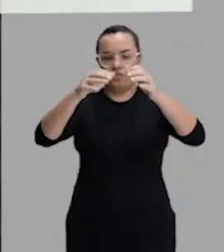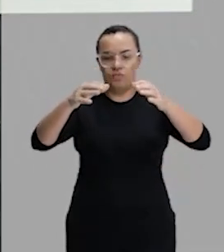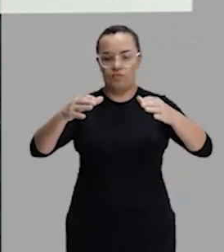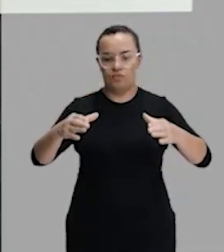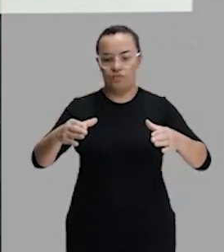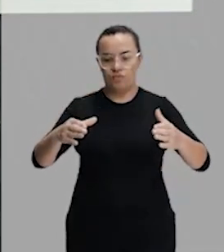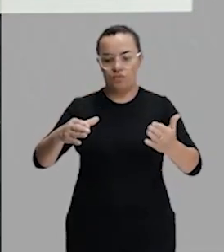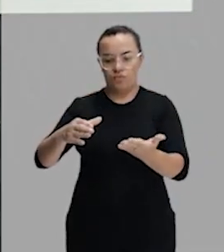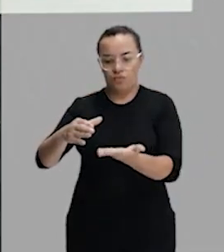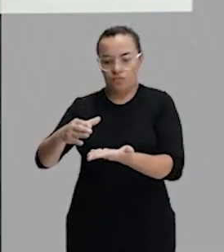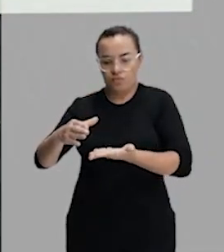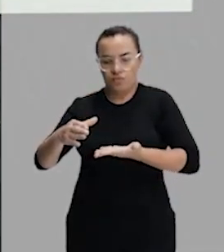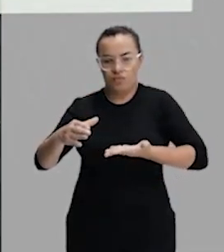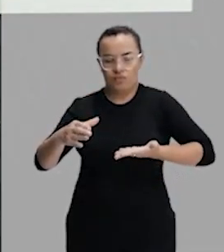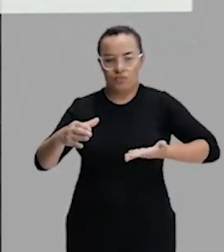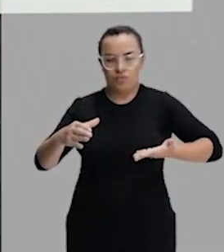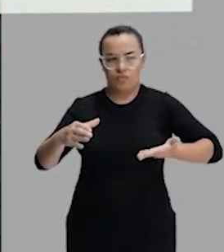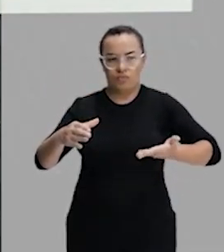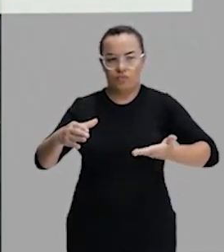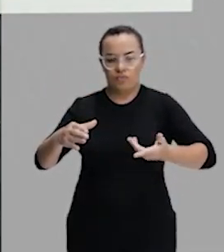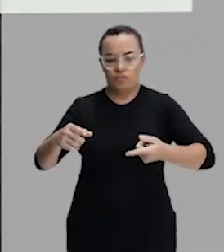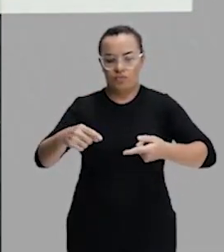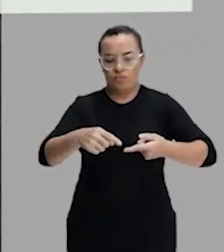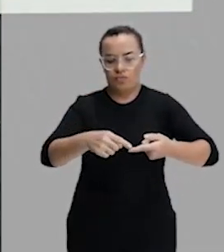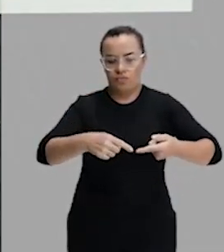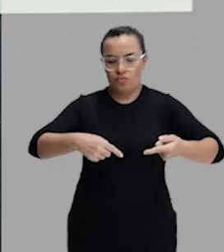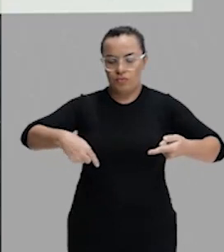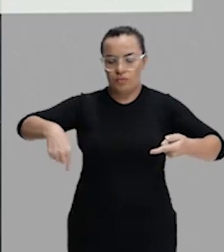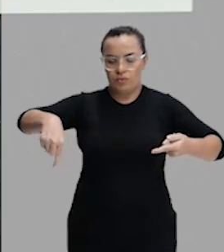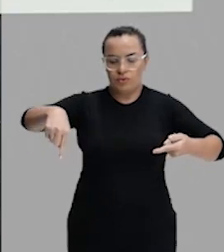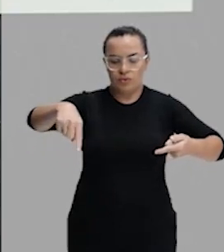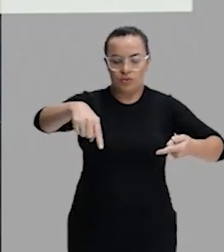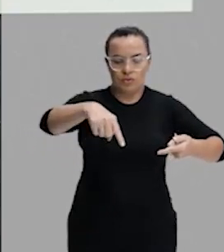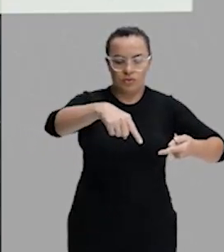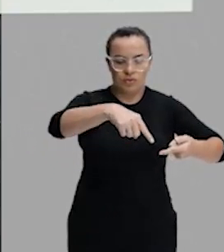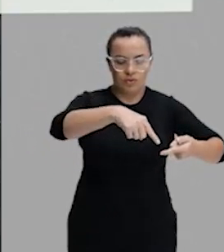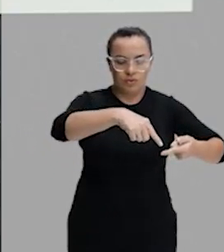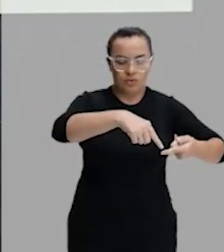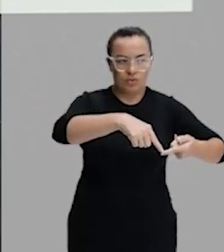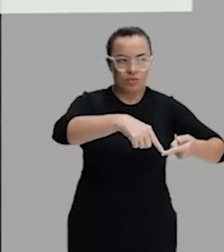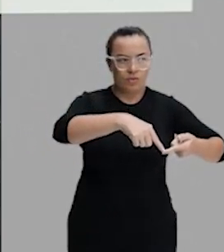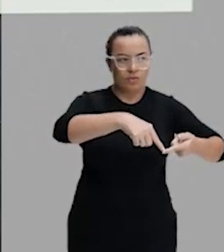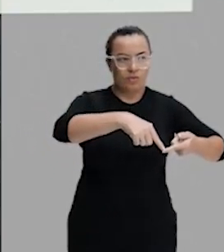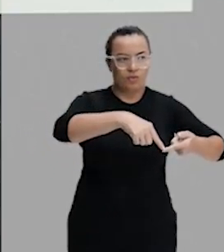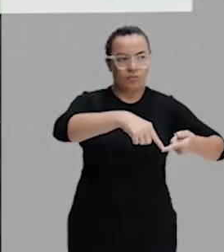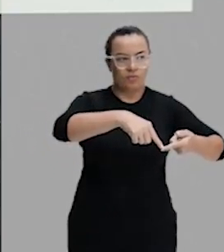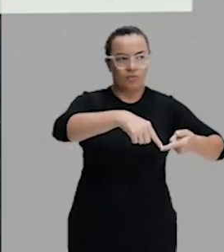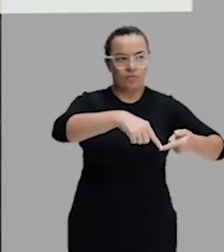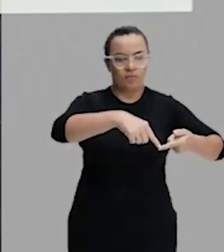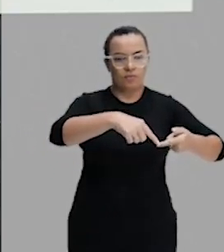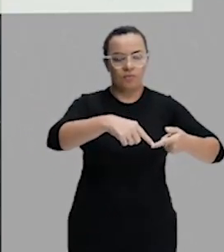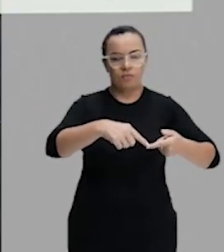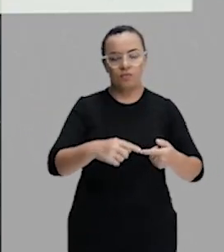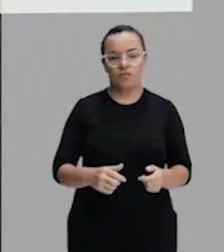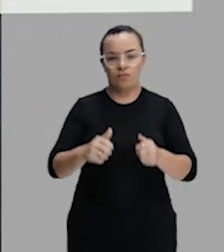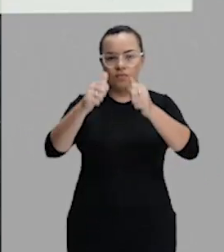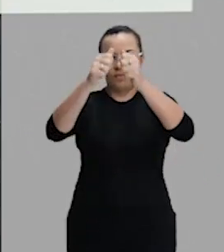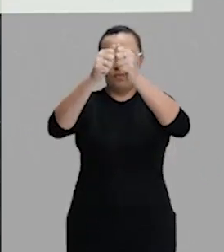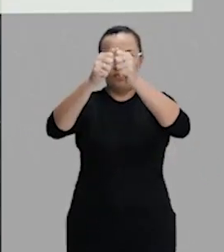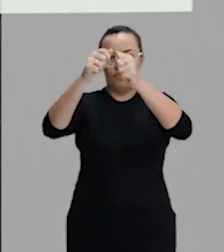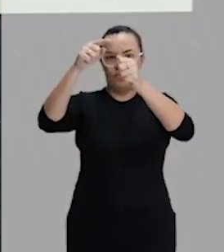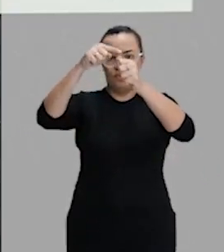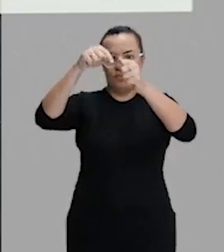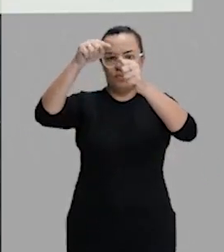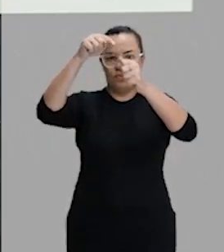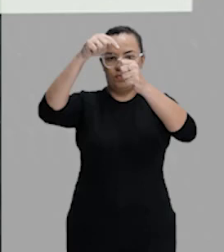né, circular, e todos os pontos do círculo convergindo a um ponto. Tá? Isso aqui é uma figura chamada cone.